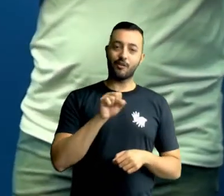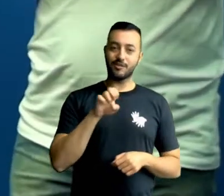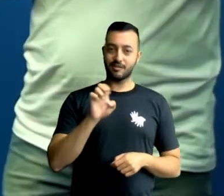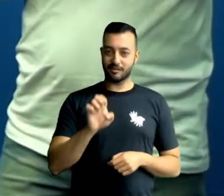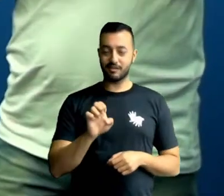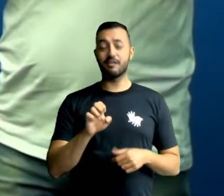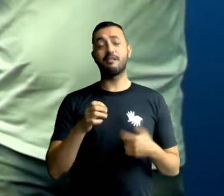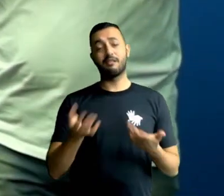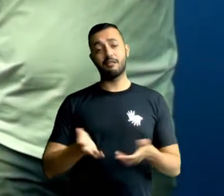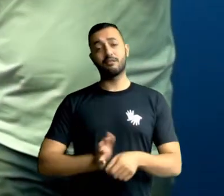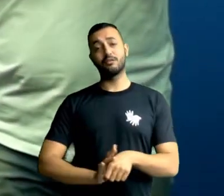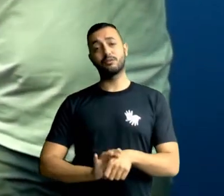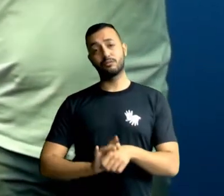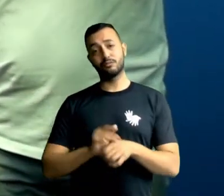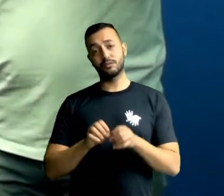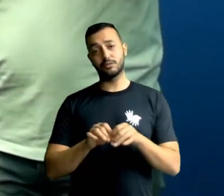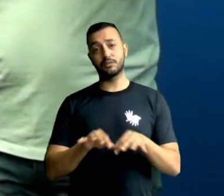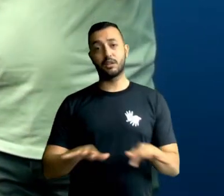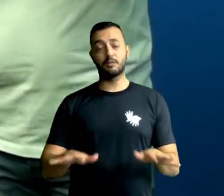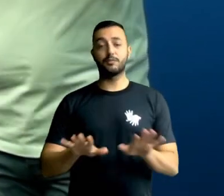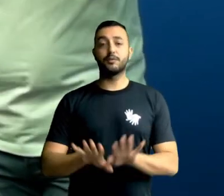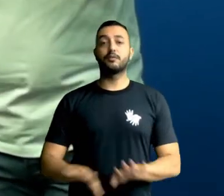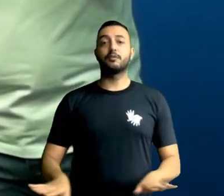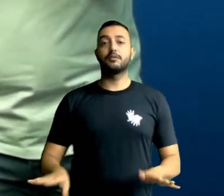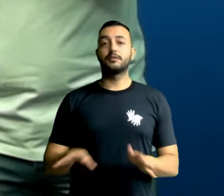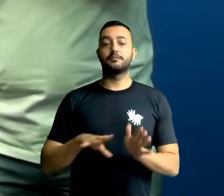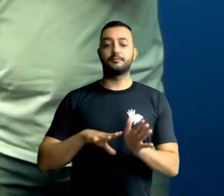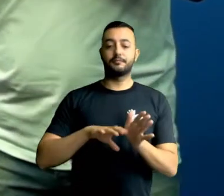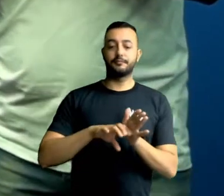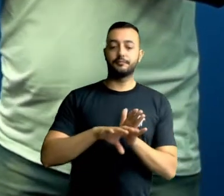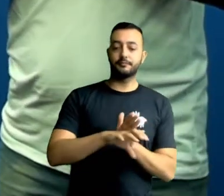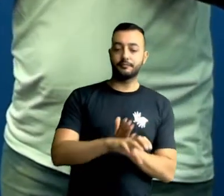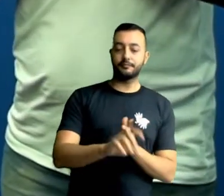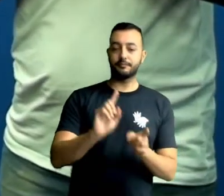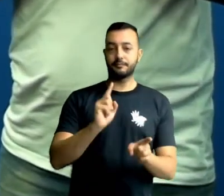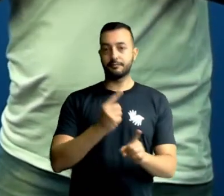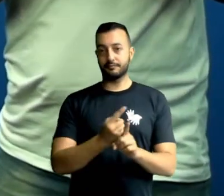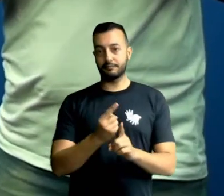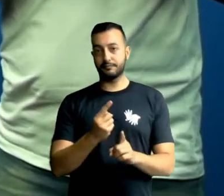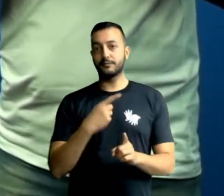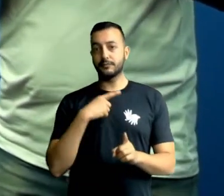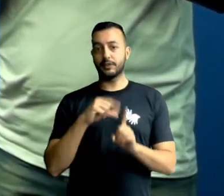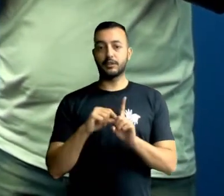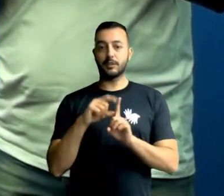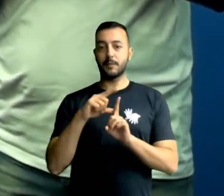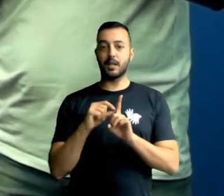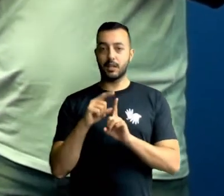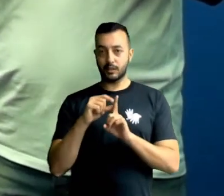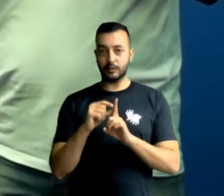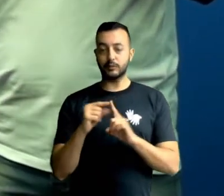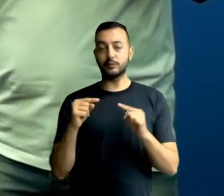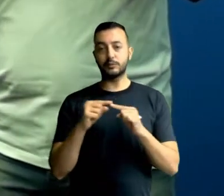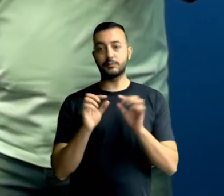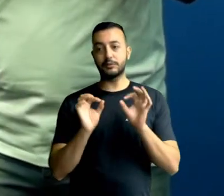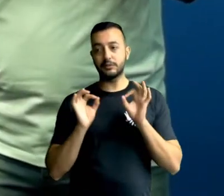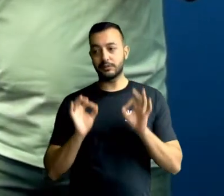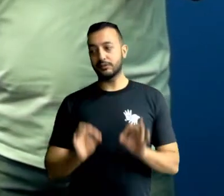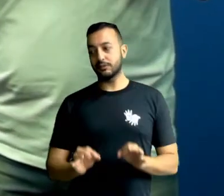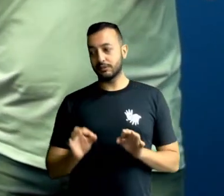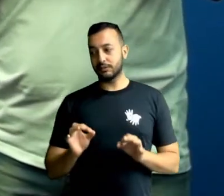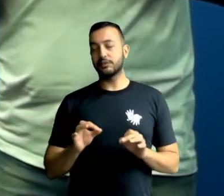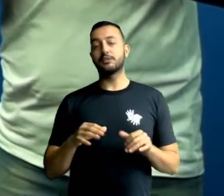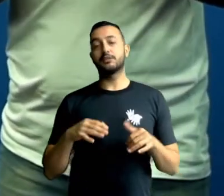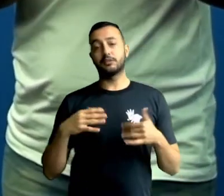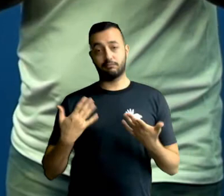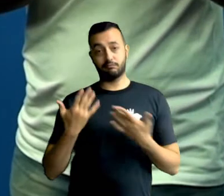doenças são transmitidas da seguinte maneira. Quando uma bactéria encontra uma temperatura ideal para ela se reproduzir,